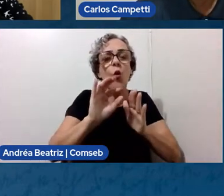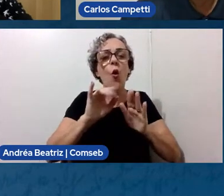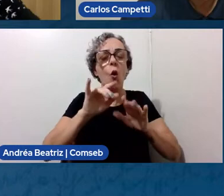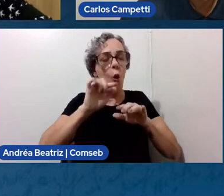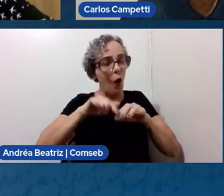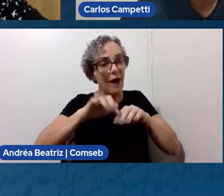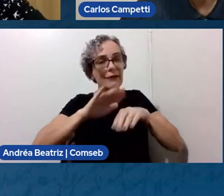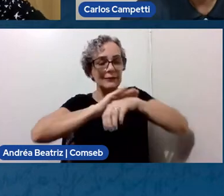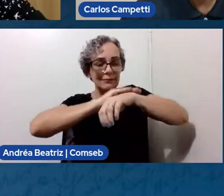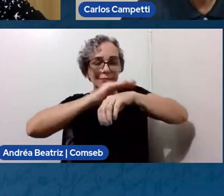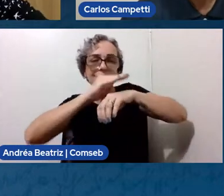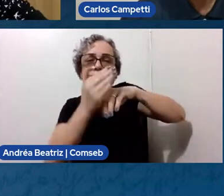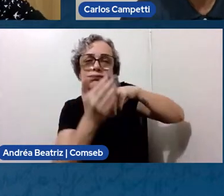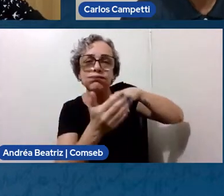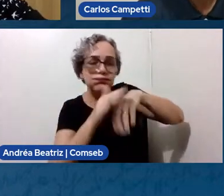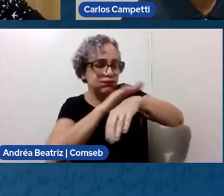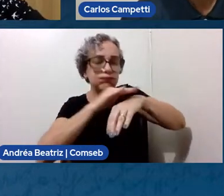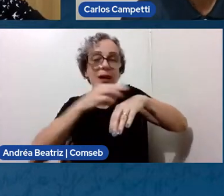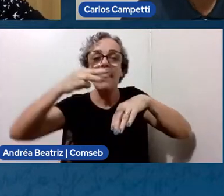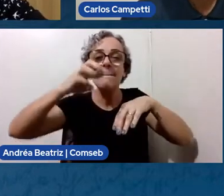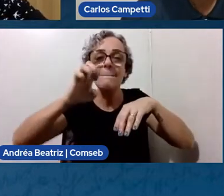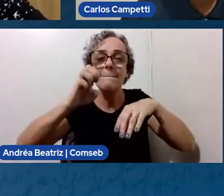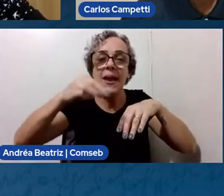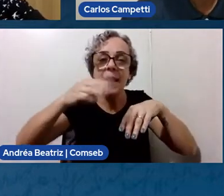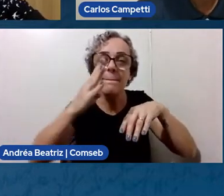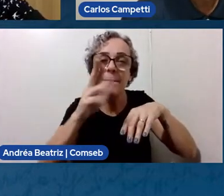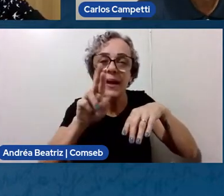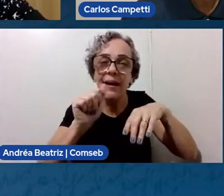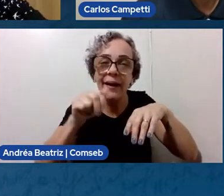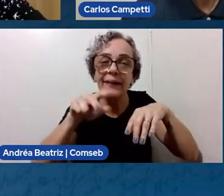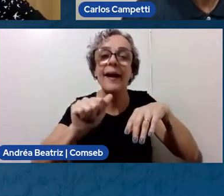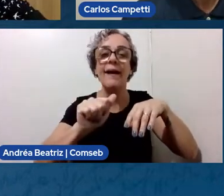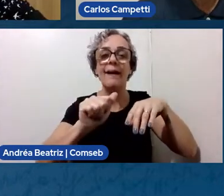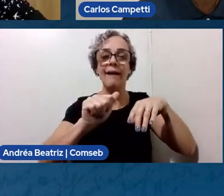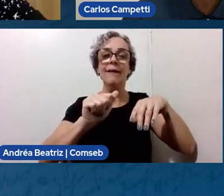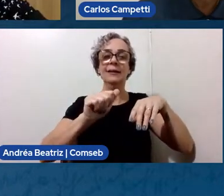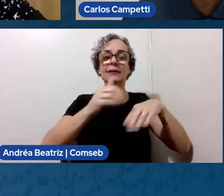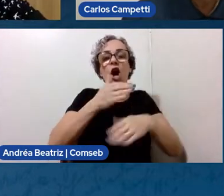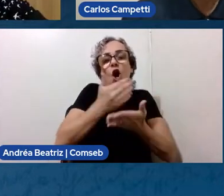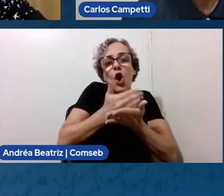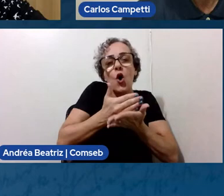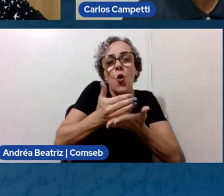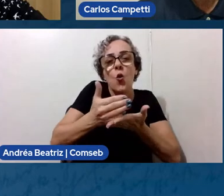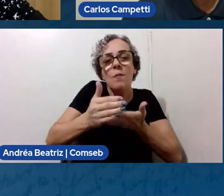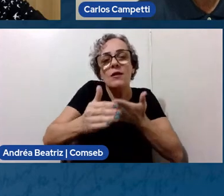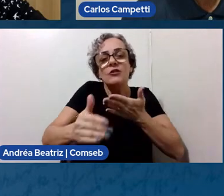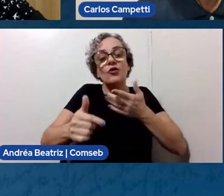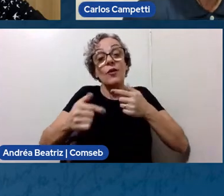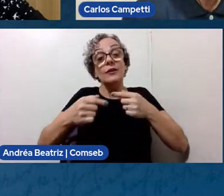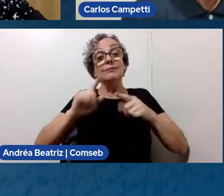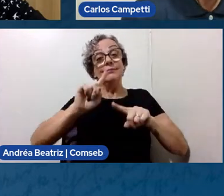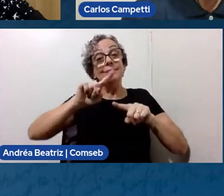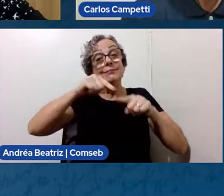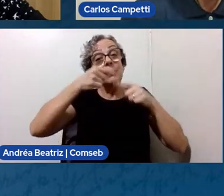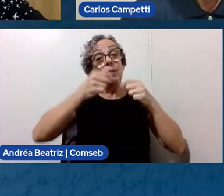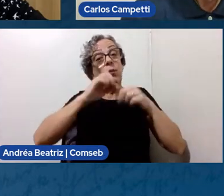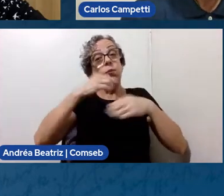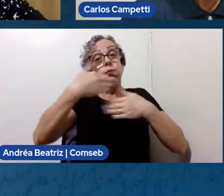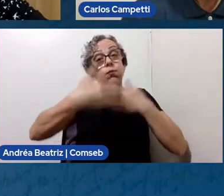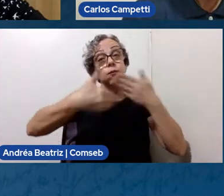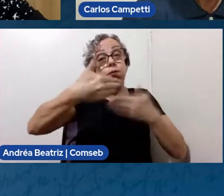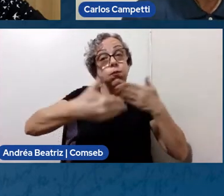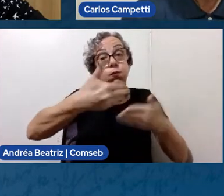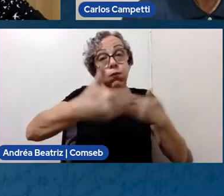sem núcleo, mas com capacidade de se reproduzir. Então, o que é que se diz? Que a junção